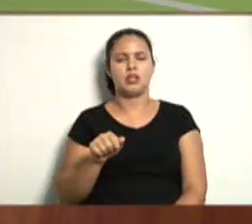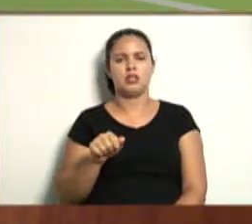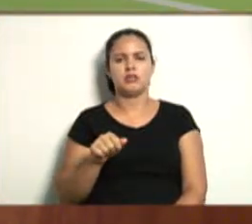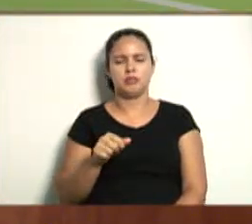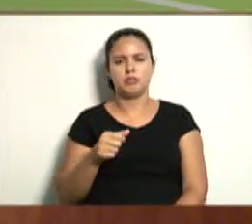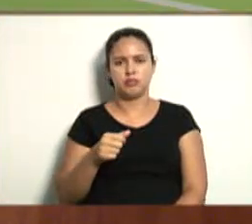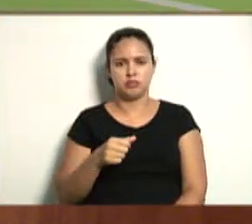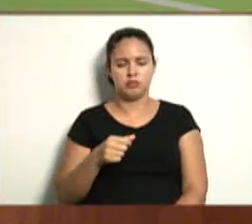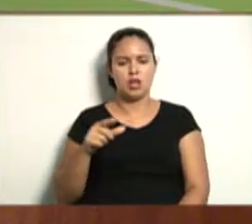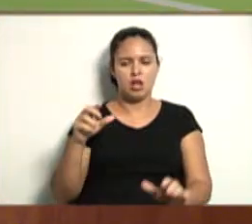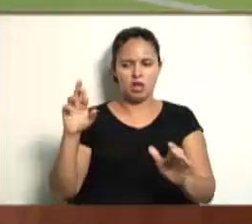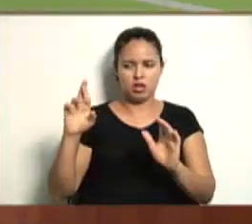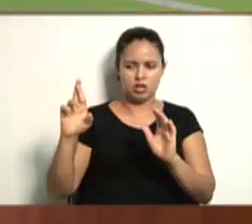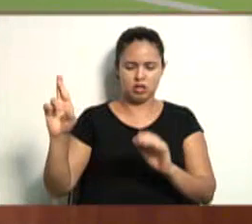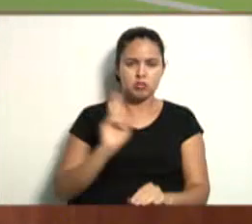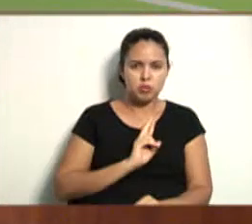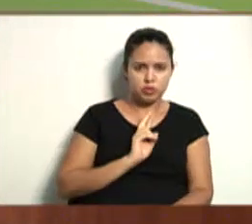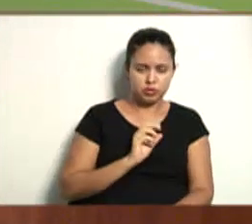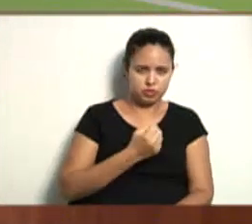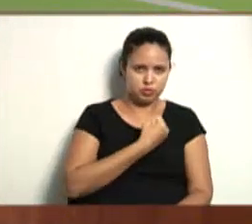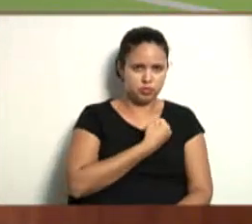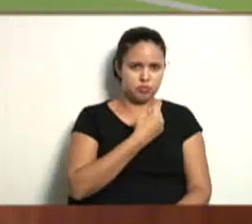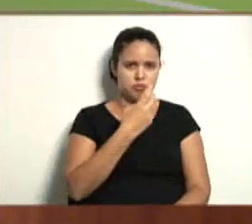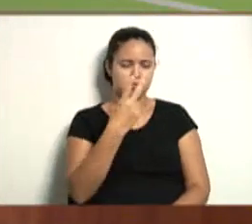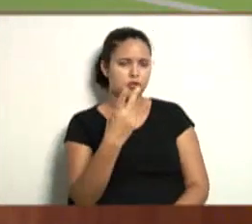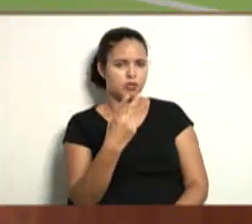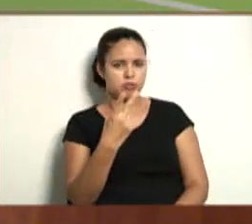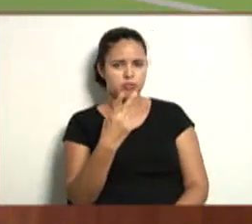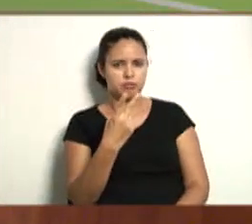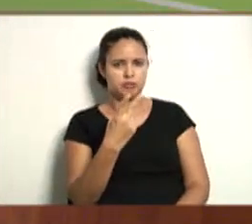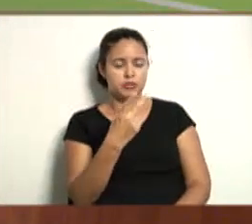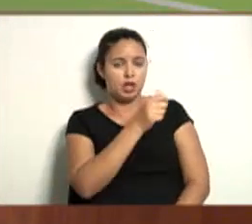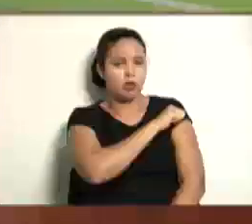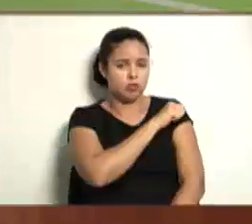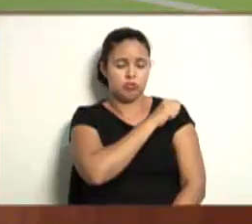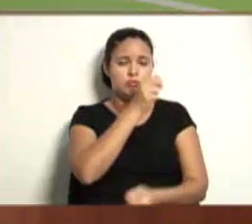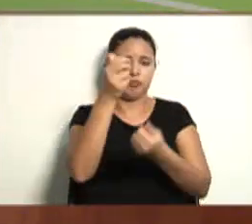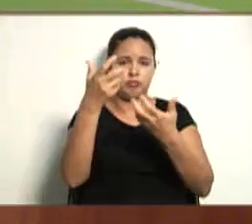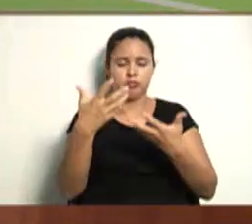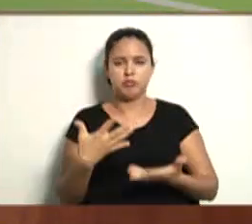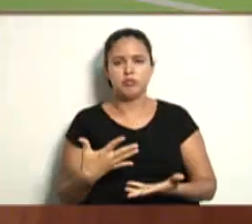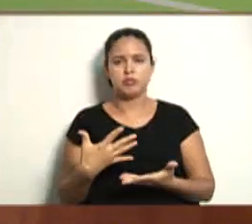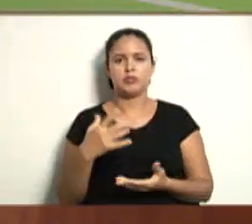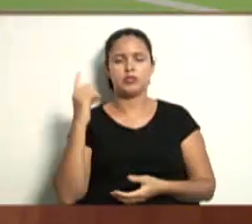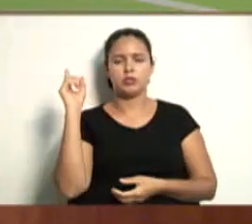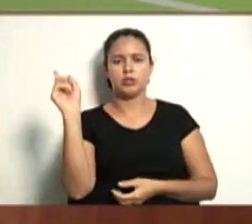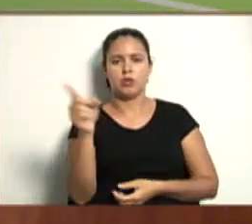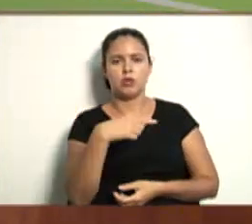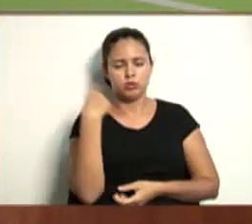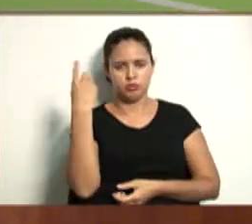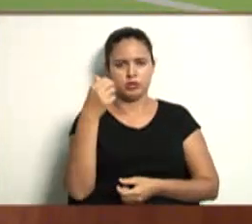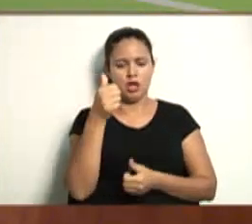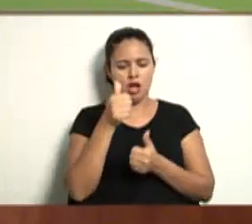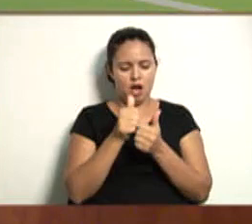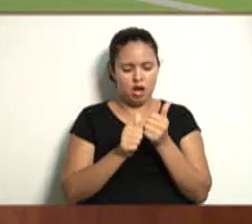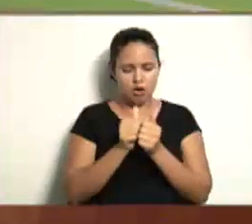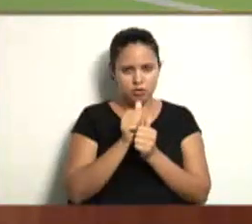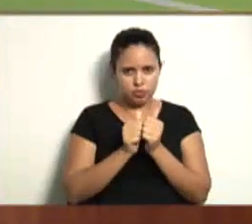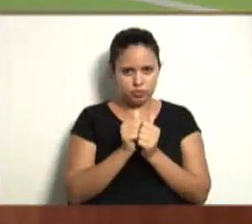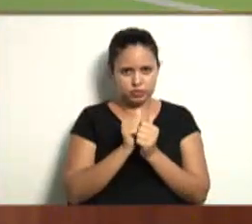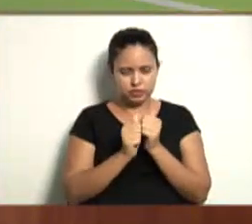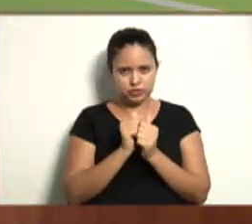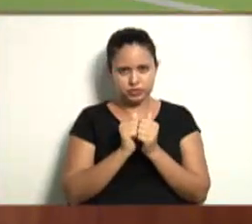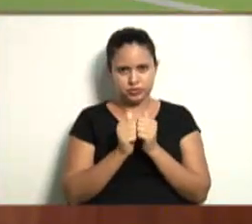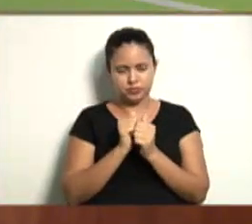aqui. Ela citou, a Ana Carla, em sua resposta, que para termos arroz no prato, olha só o que a